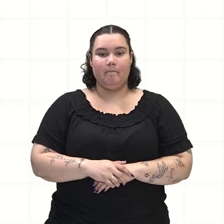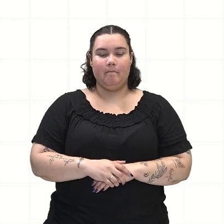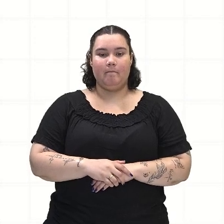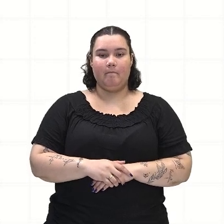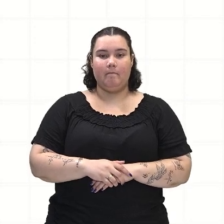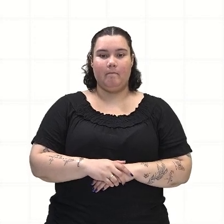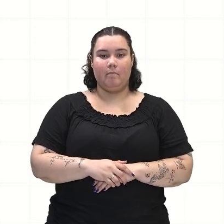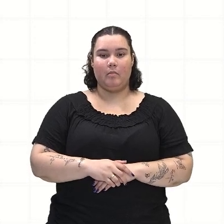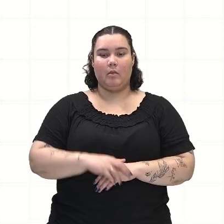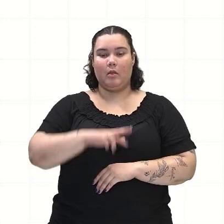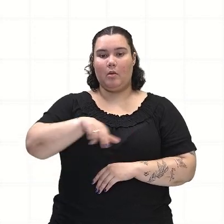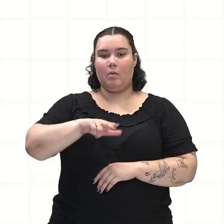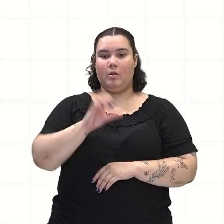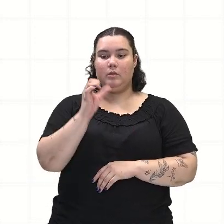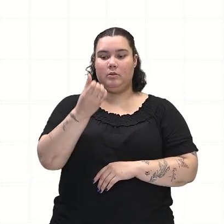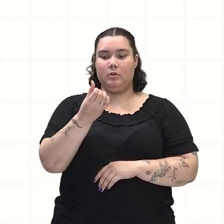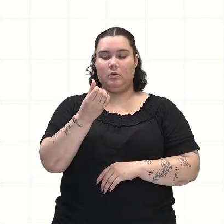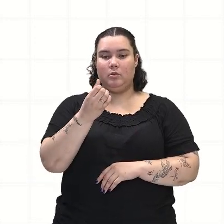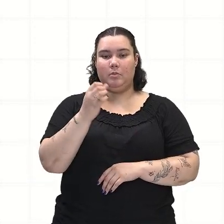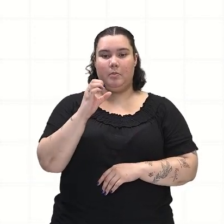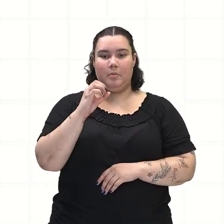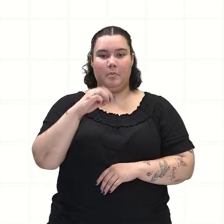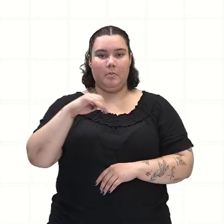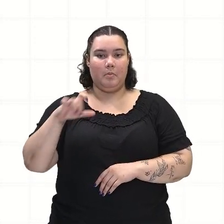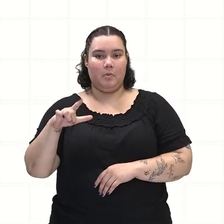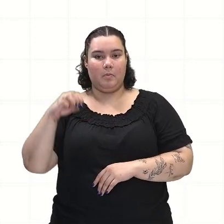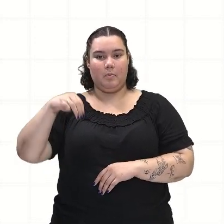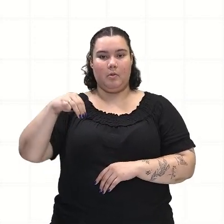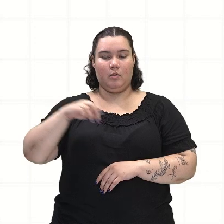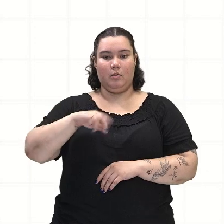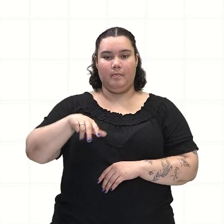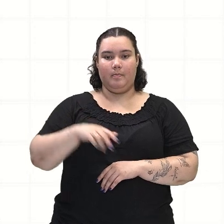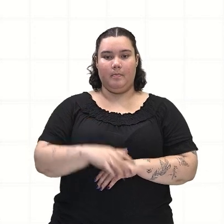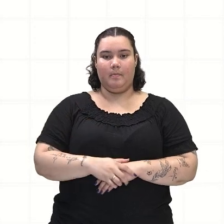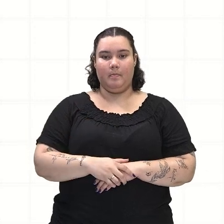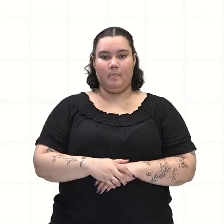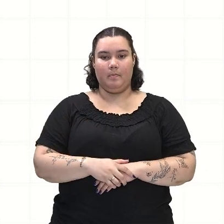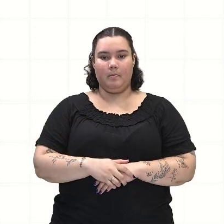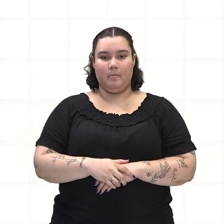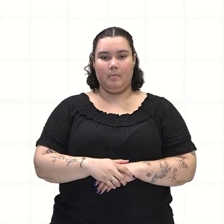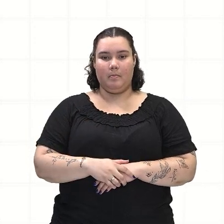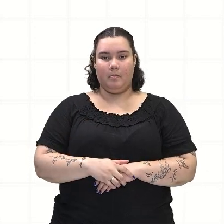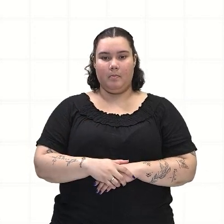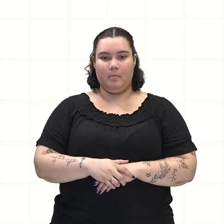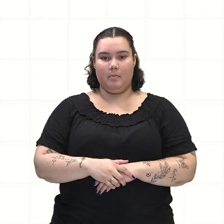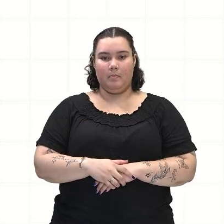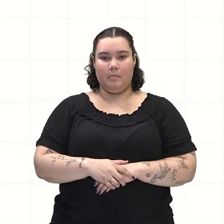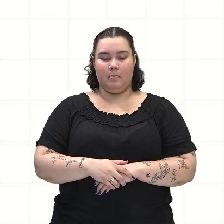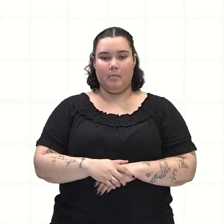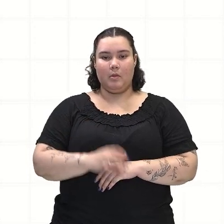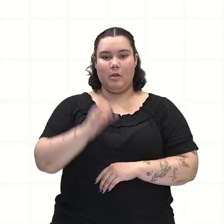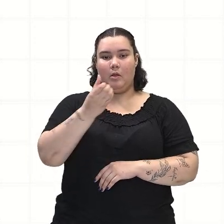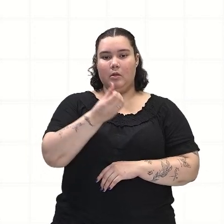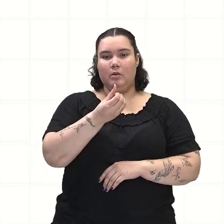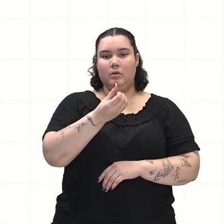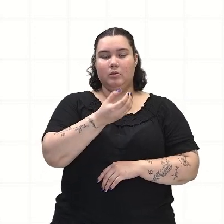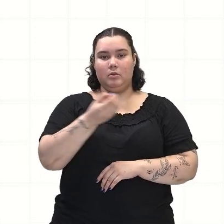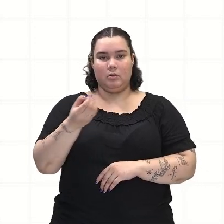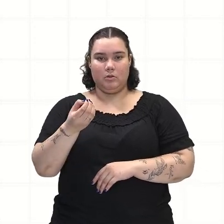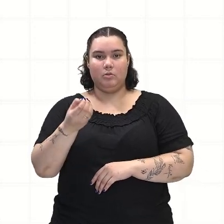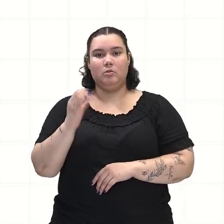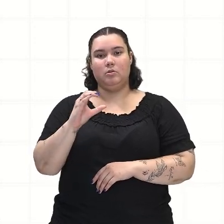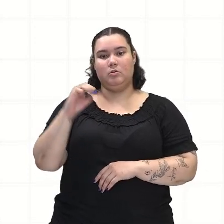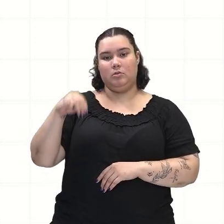não seria 6.000 metros, tá, gente? Deixa eu só corrigir aqui. Seria 600 centímetros, né? Porque 1 metro tem 100,